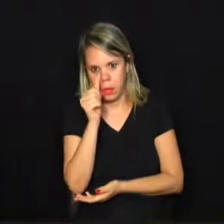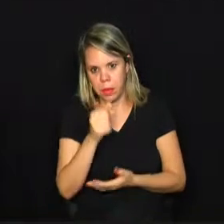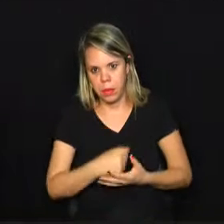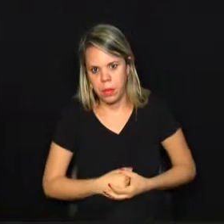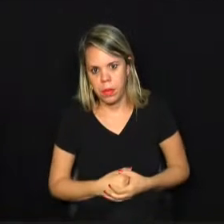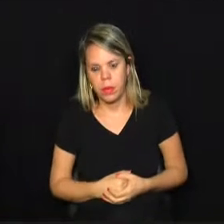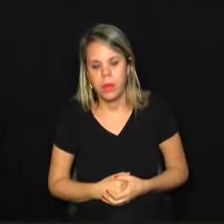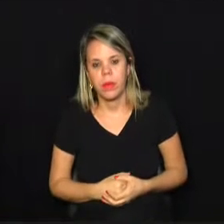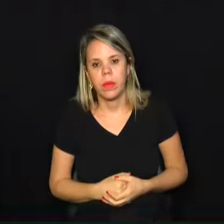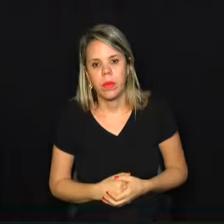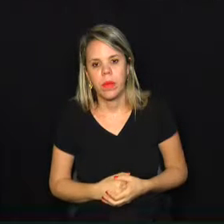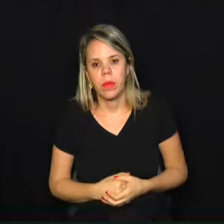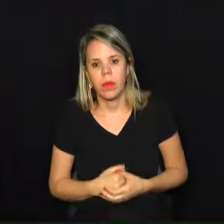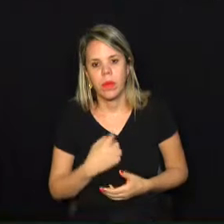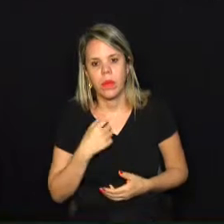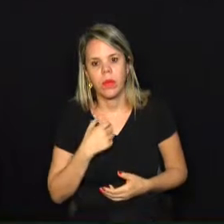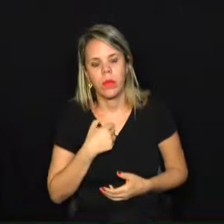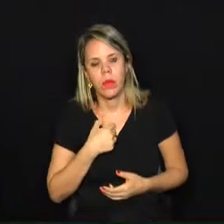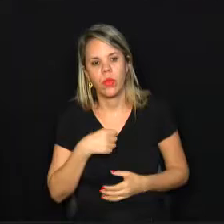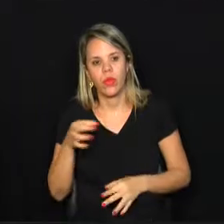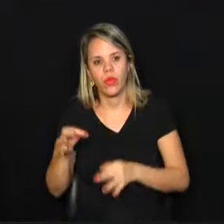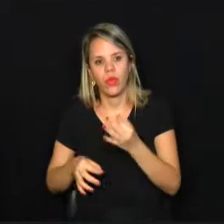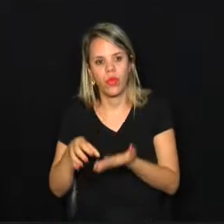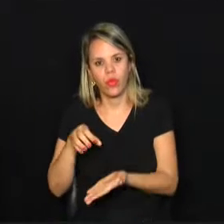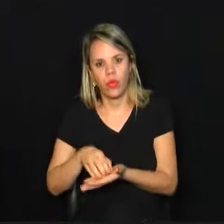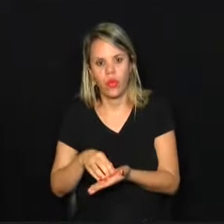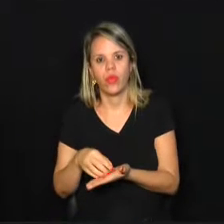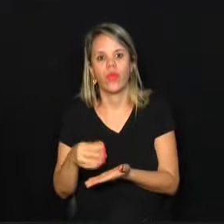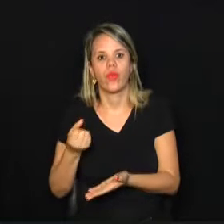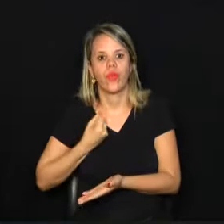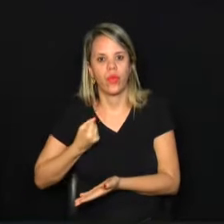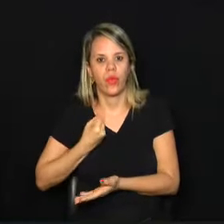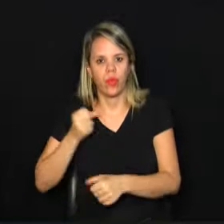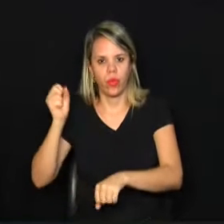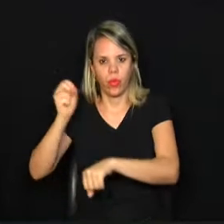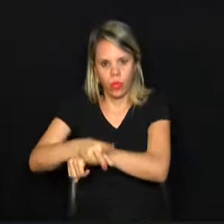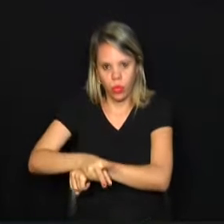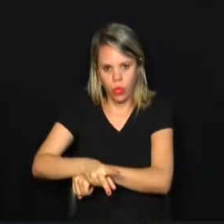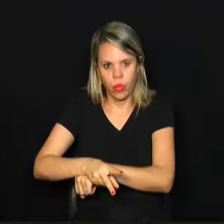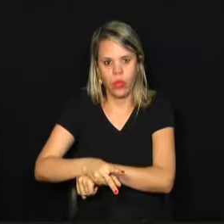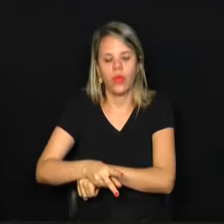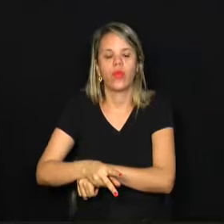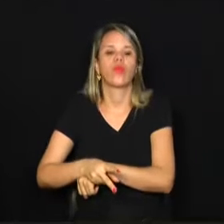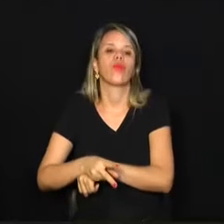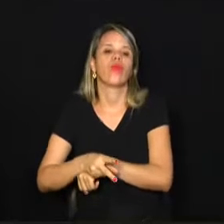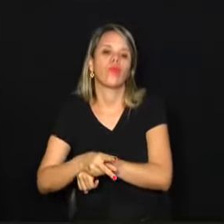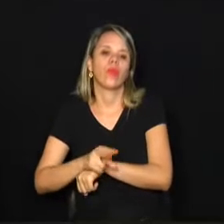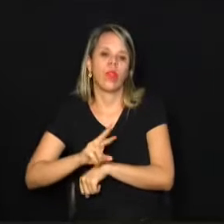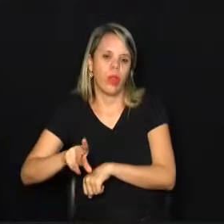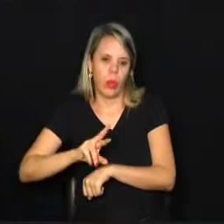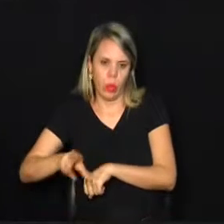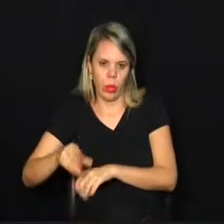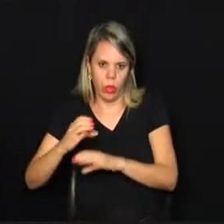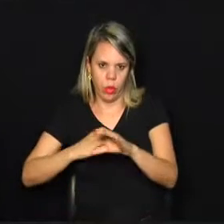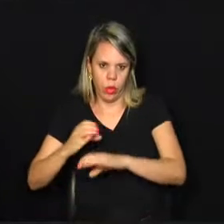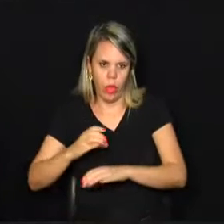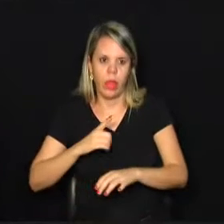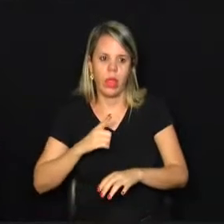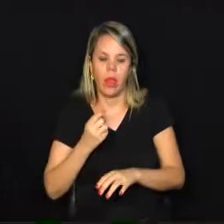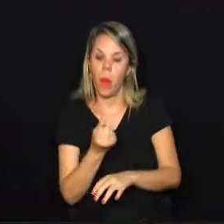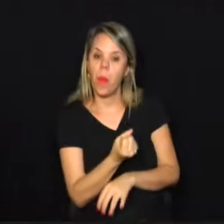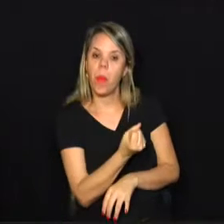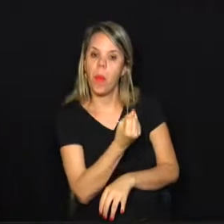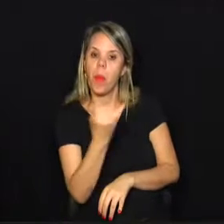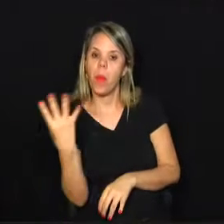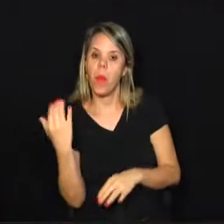Então, aqui a decisão judicial, ela criticou o número de cargos comissionados, que eles deveriam ter uma proporcionalidade